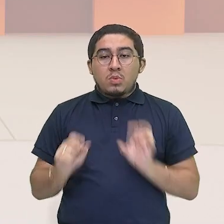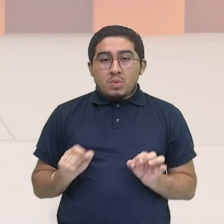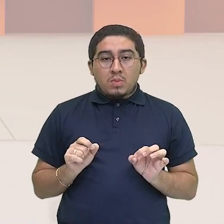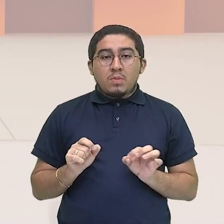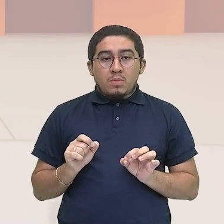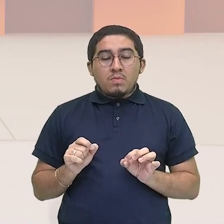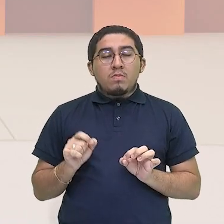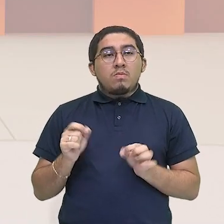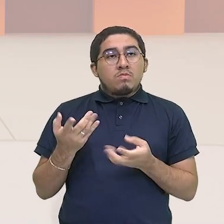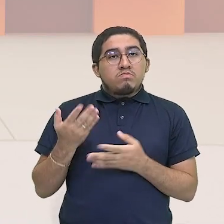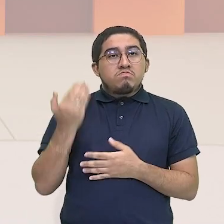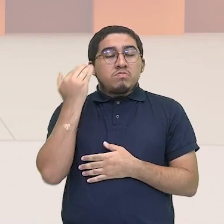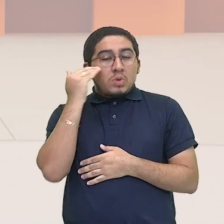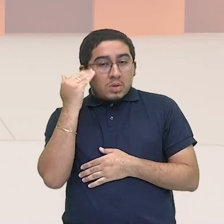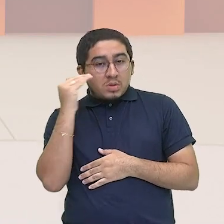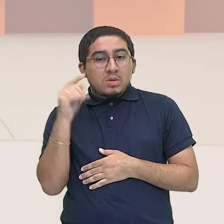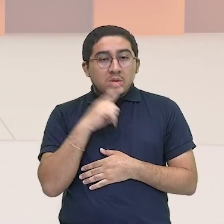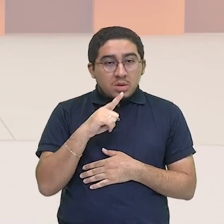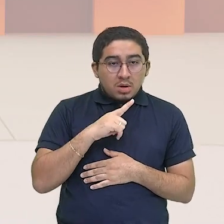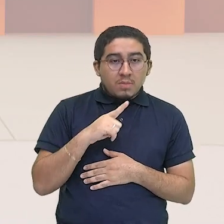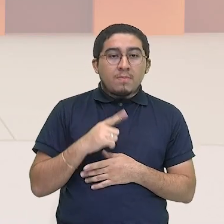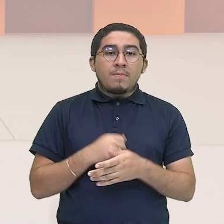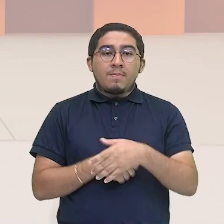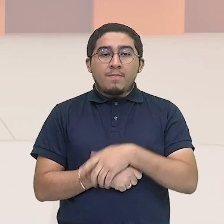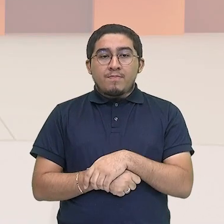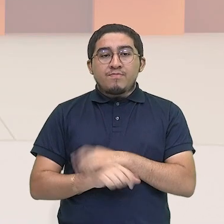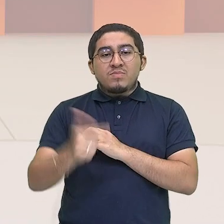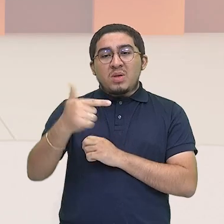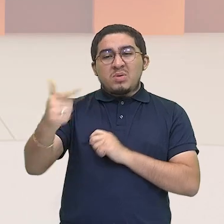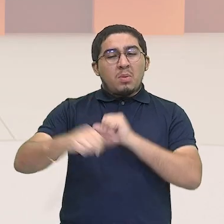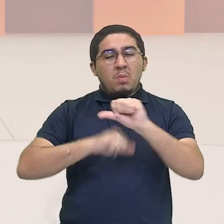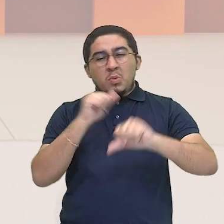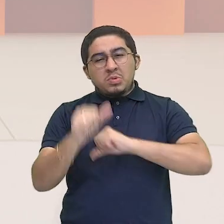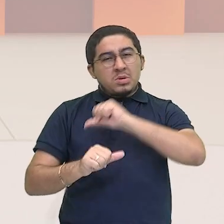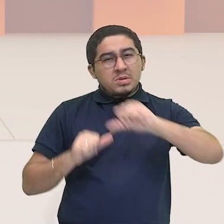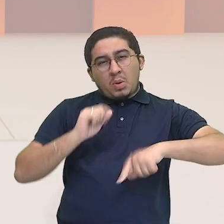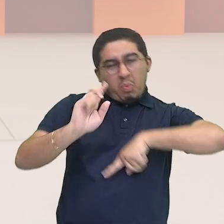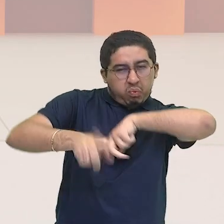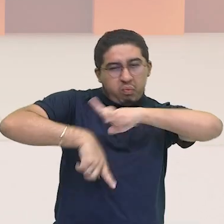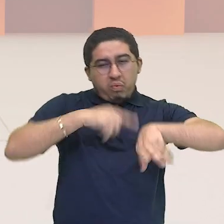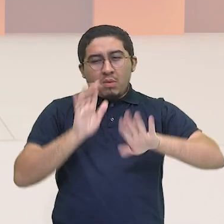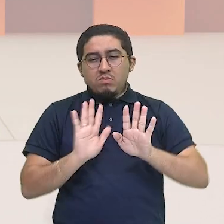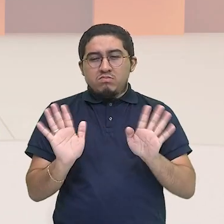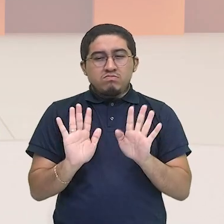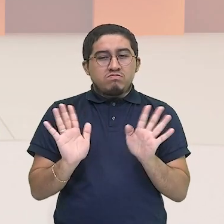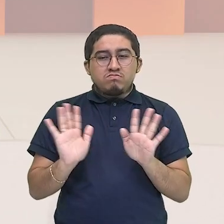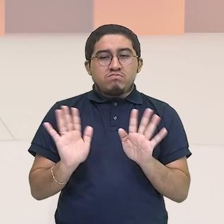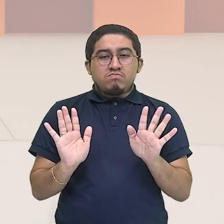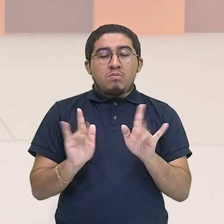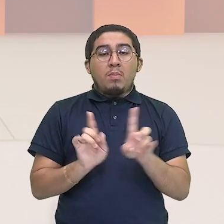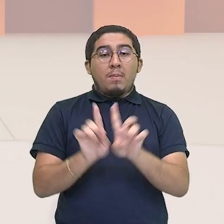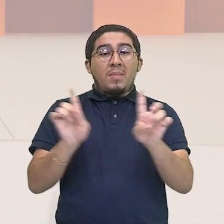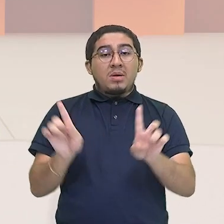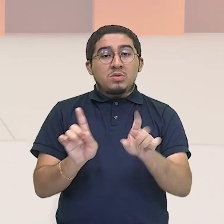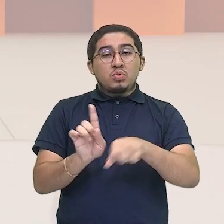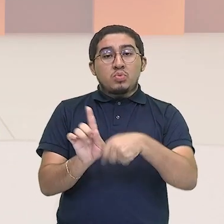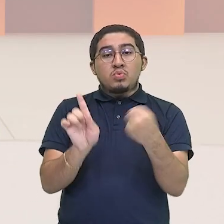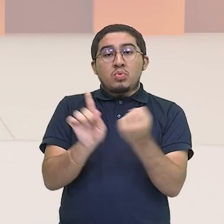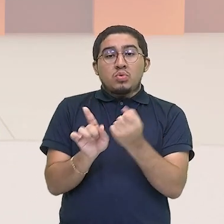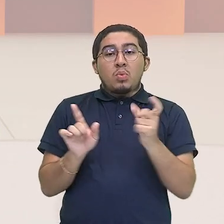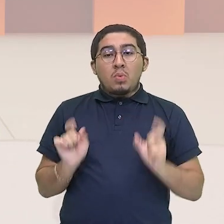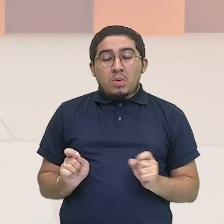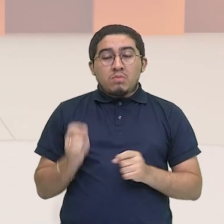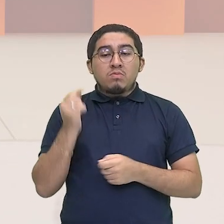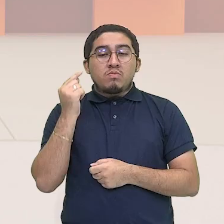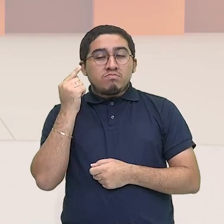aí, segurar o status quo, né? Não ter uma mudança tão radical, mas depois a sociologia vai, então,